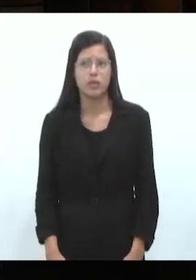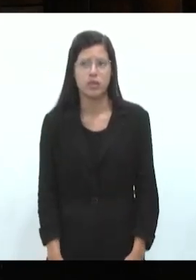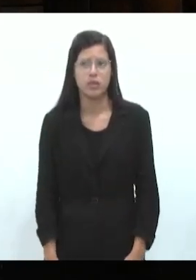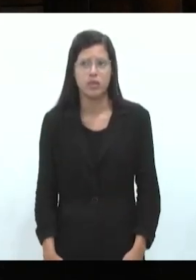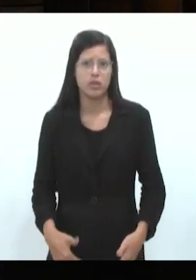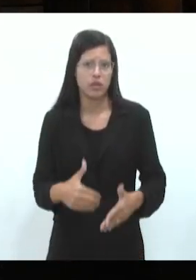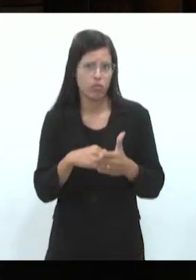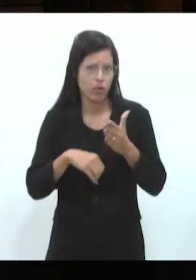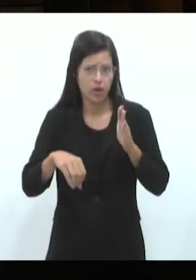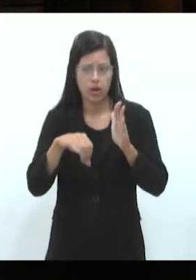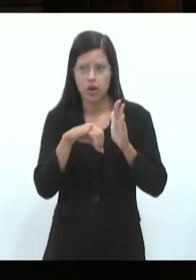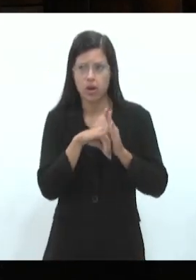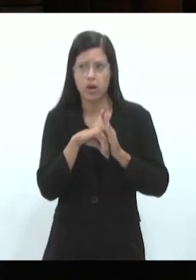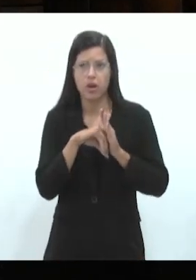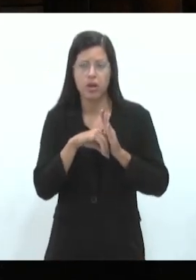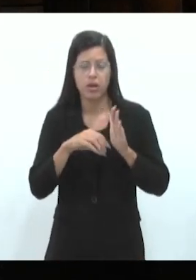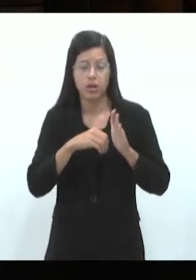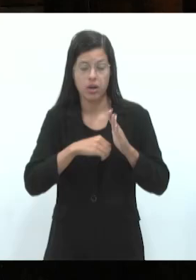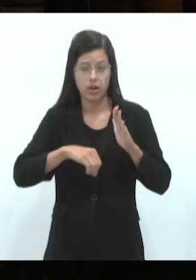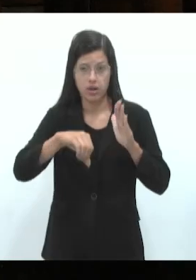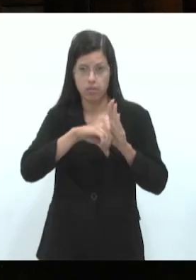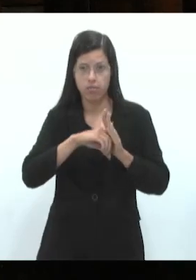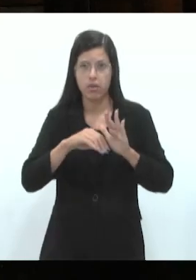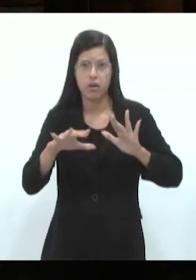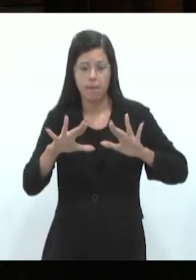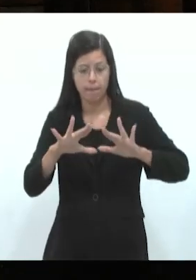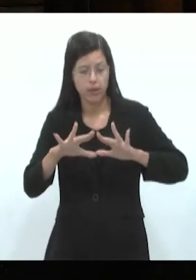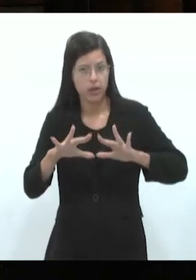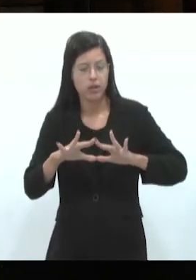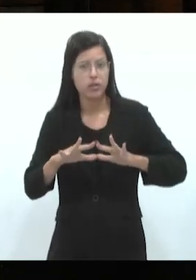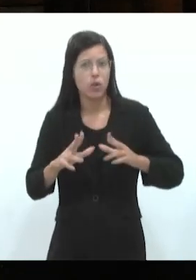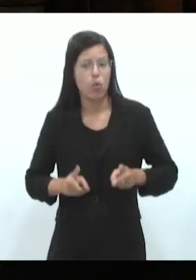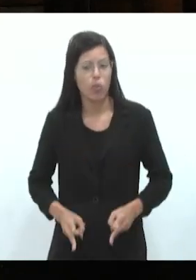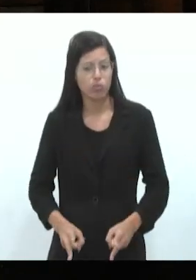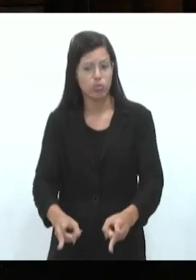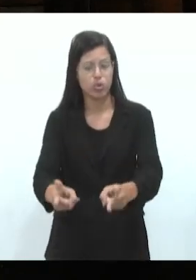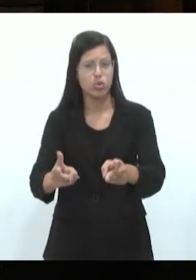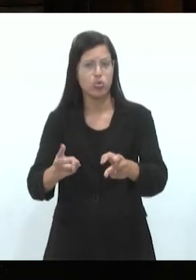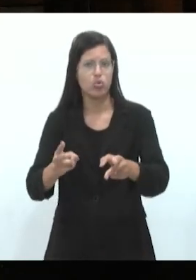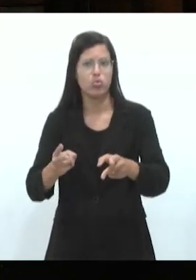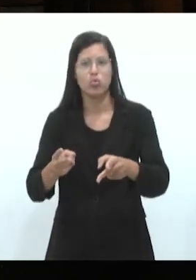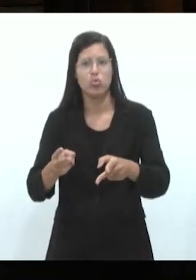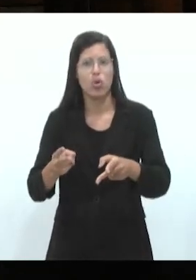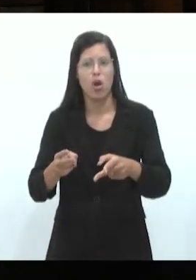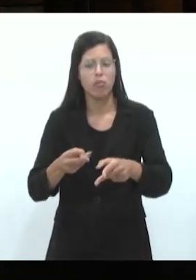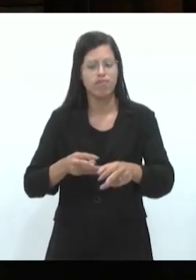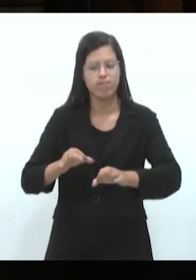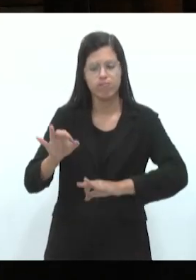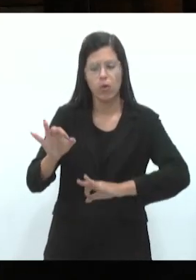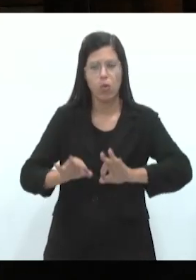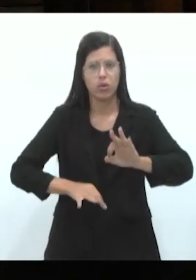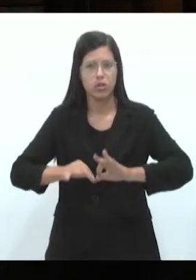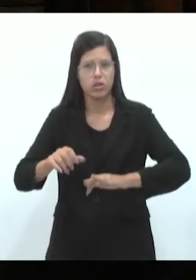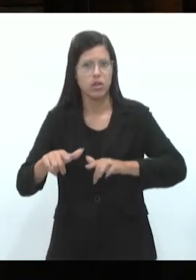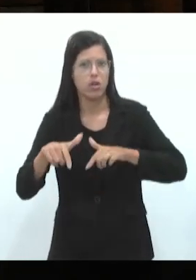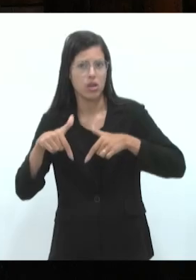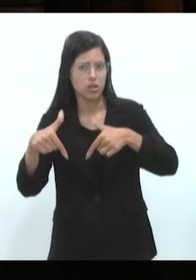nenhuma separação, continua comandando as operações na